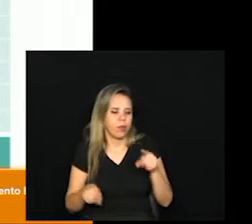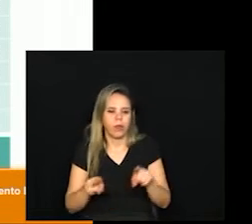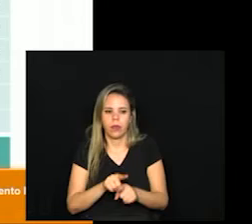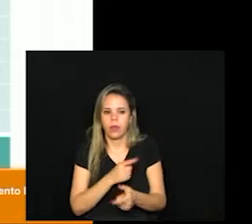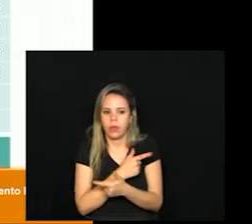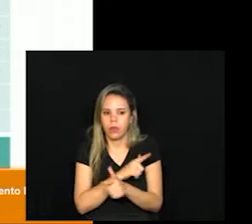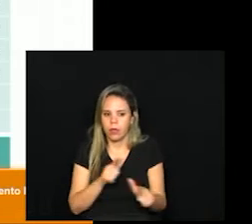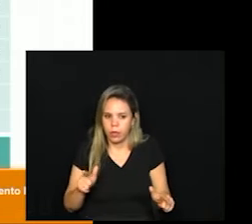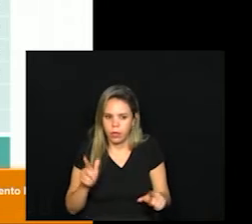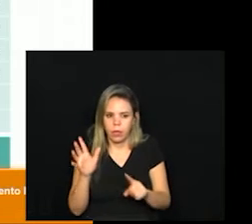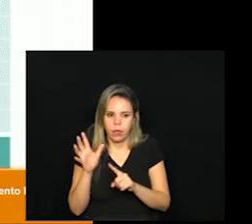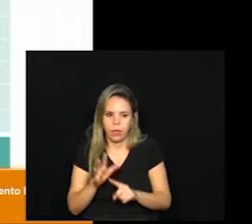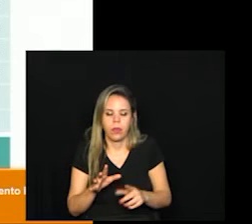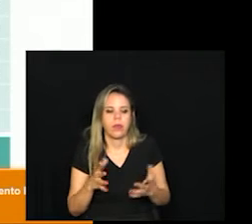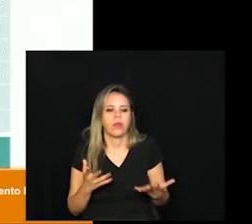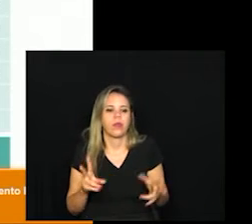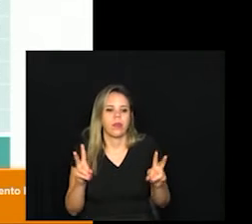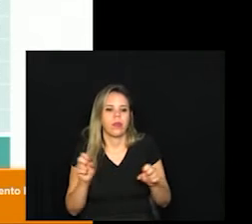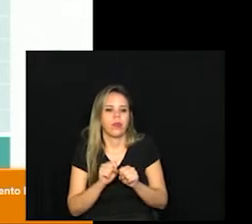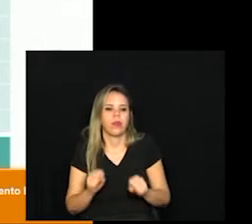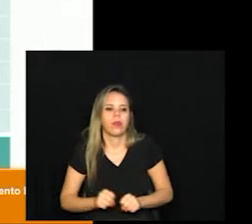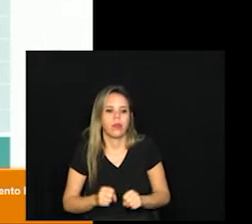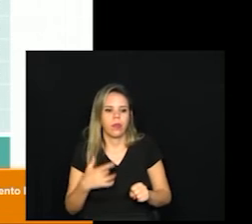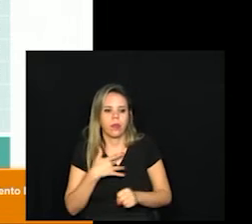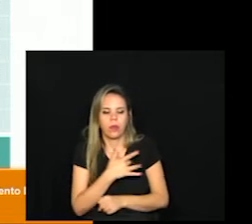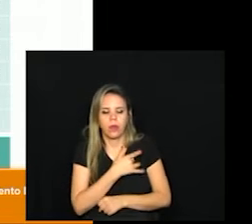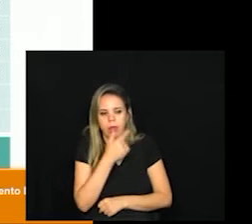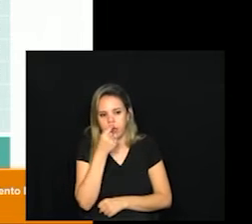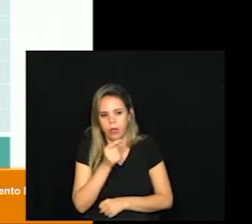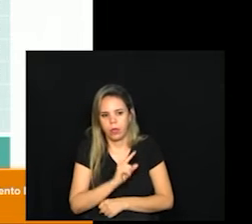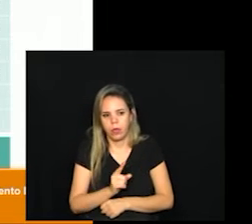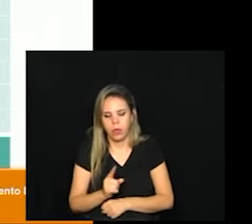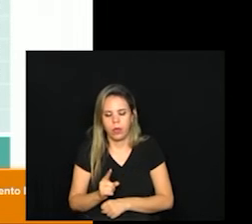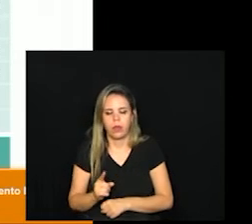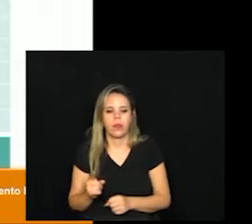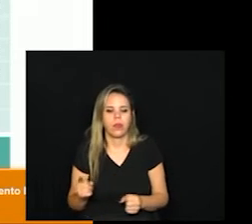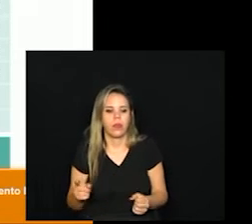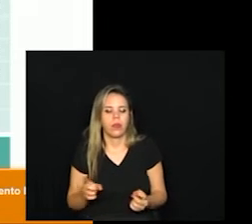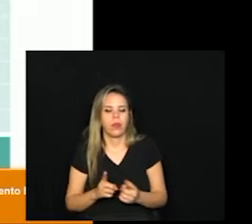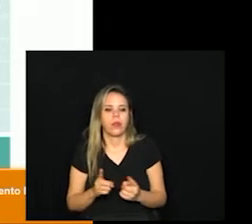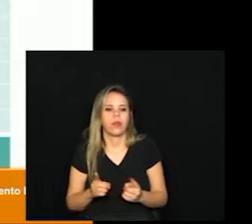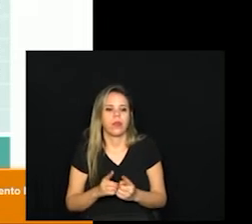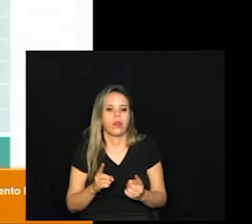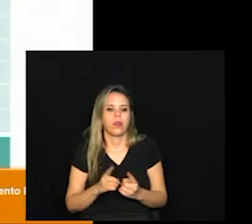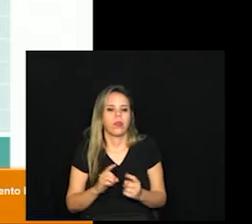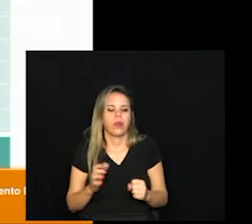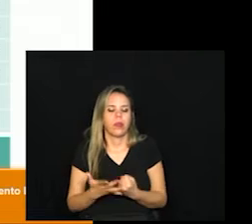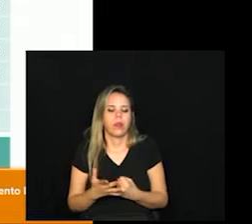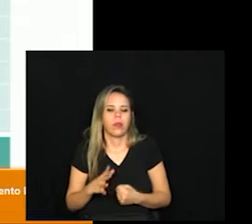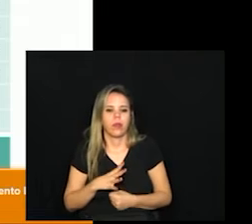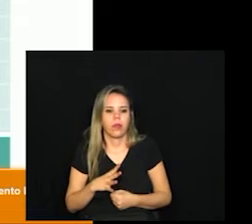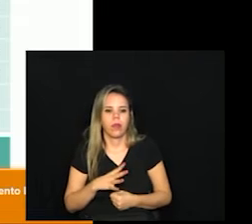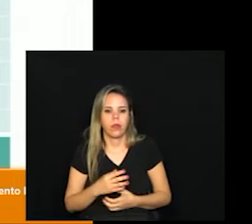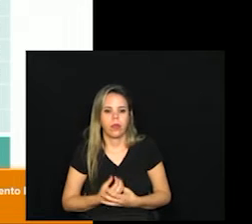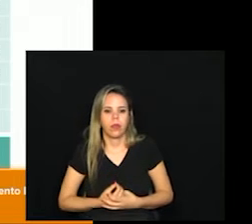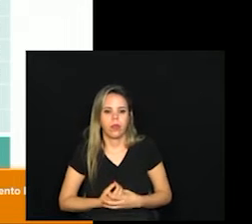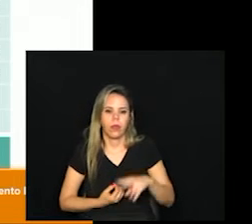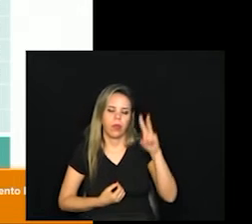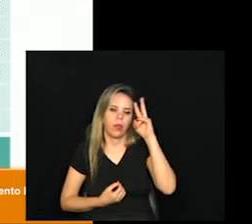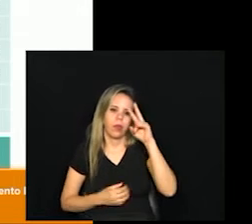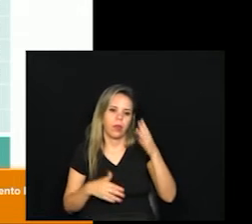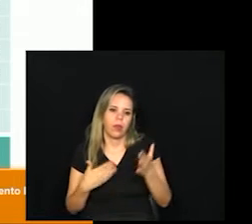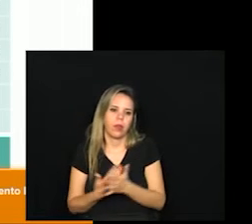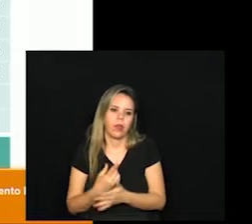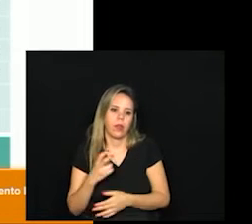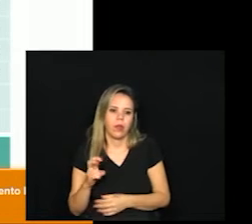tem uma pressão sobre o sistema de saúde, os gripários que estão atendendo também a Covid-19 na cidade. Lembrando que até